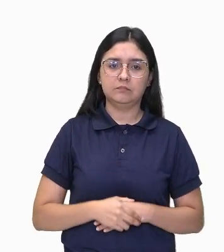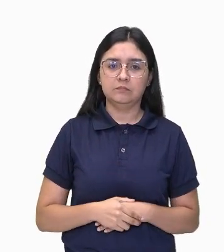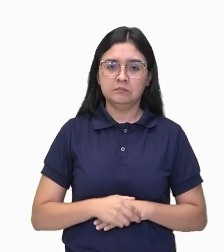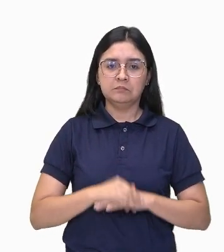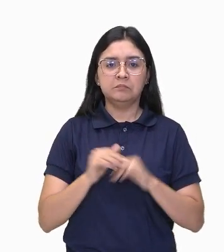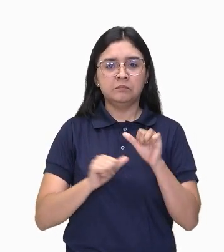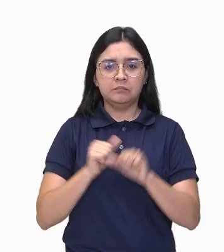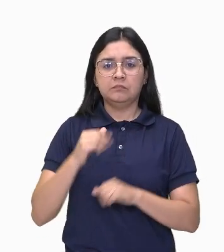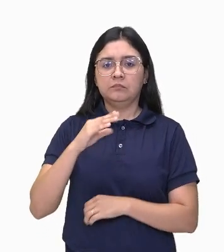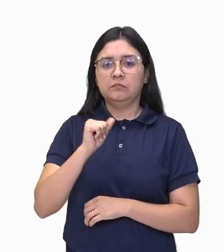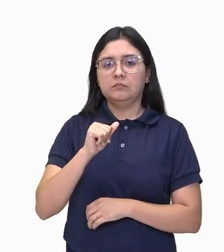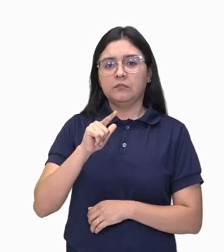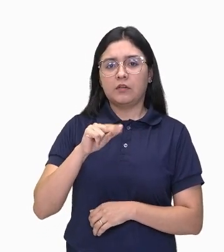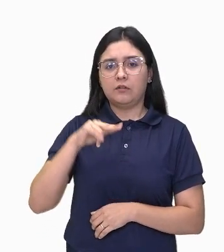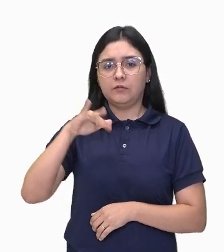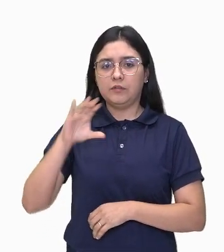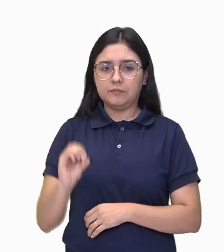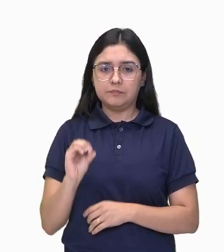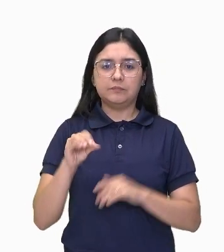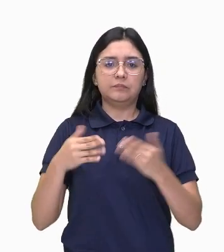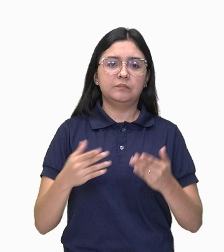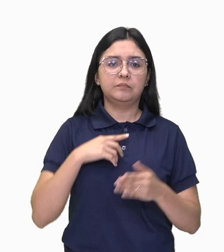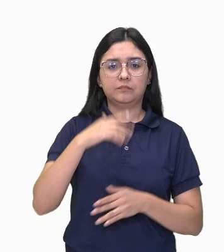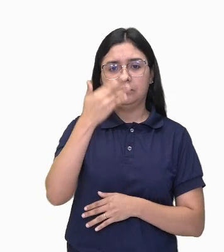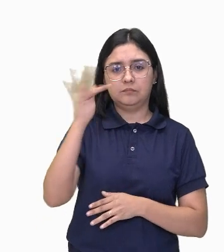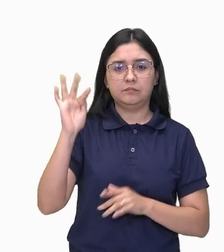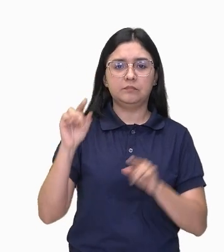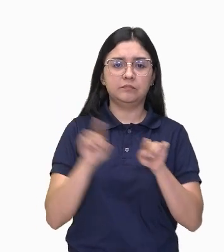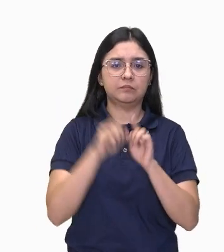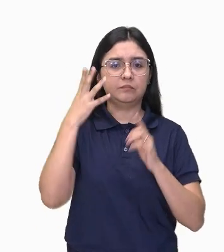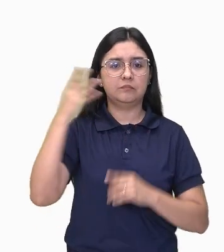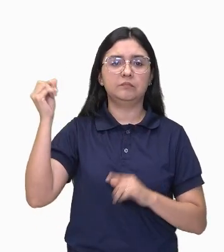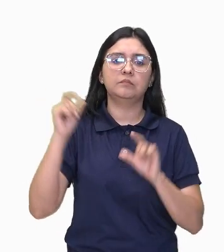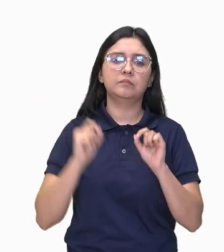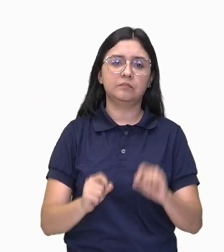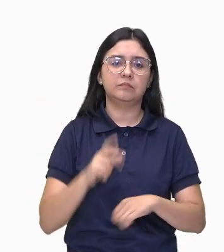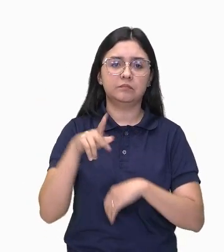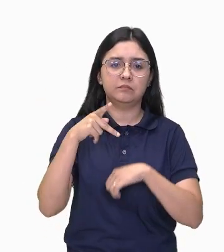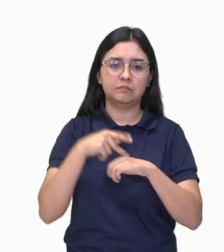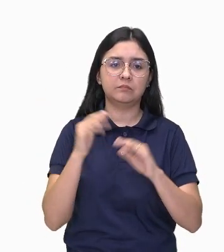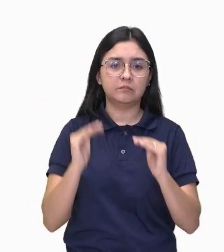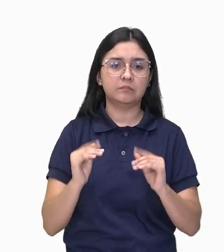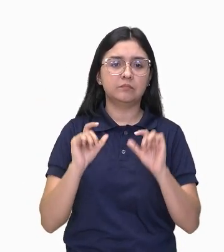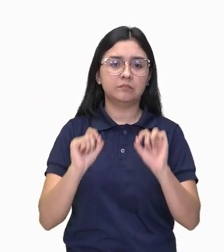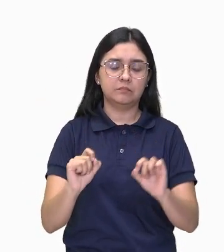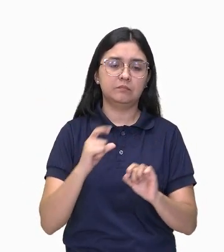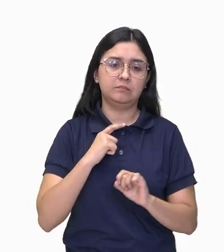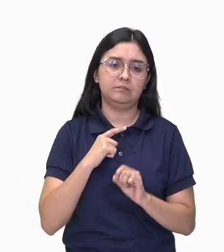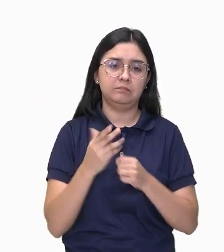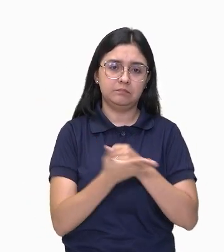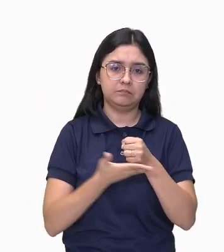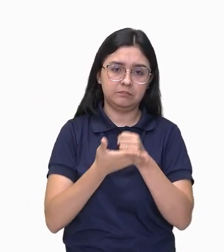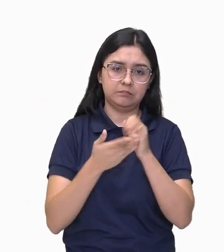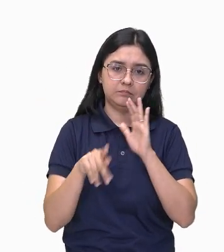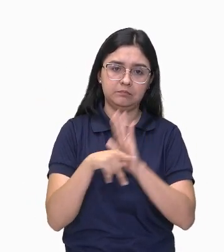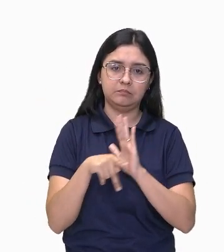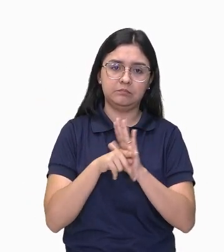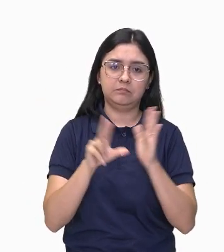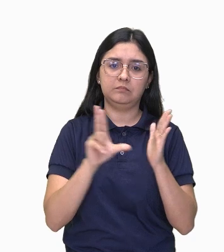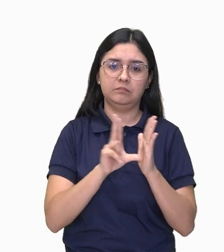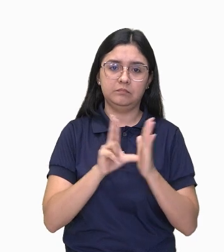e na Holanda, nos chamados Países Baixos, ali no norte da Europa, os princípios de Lutero foram ampliados por João